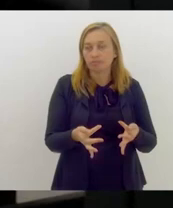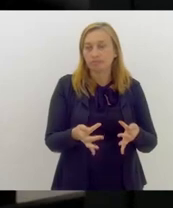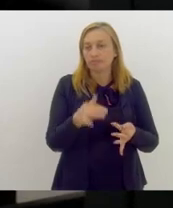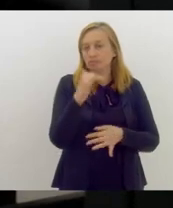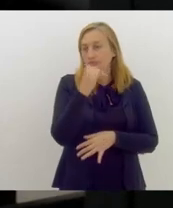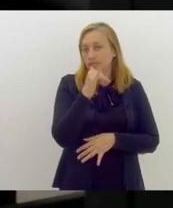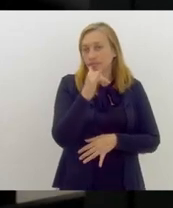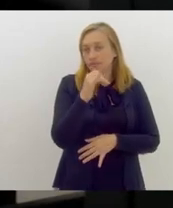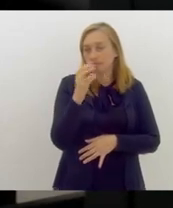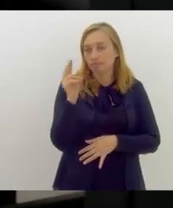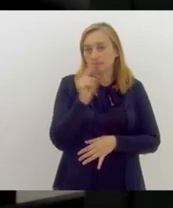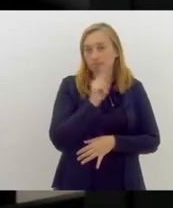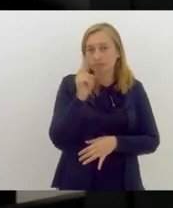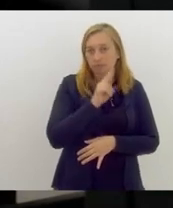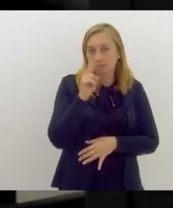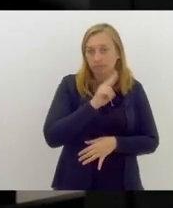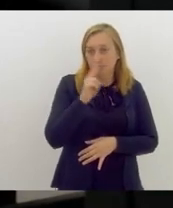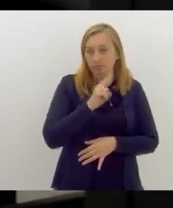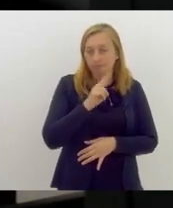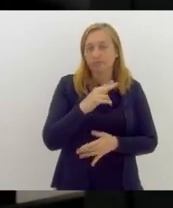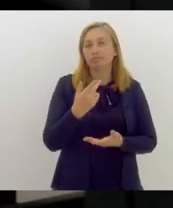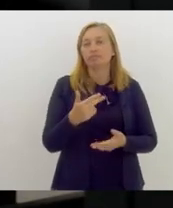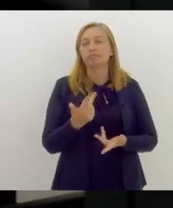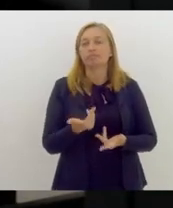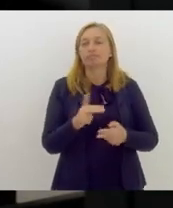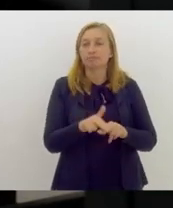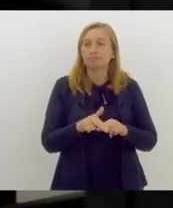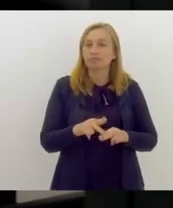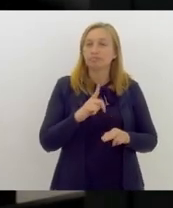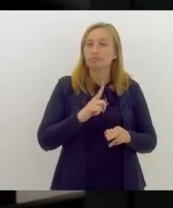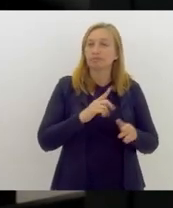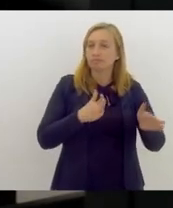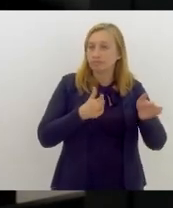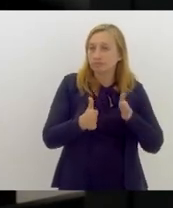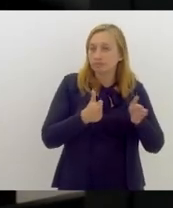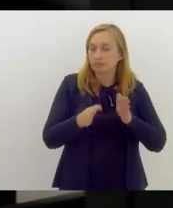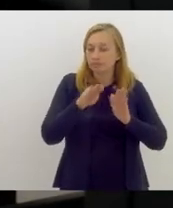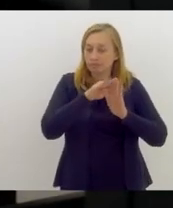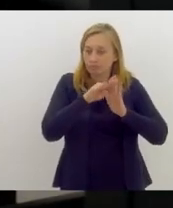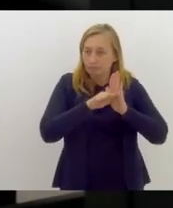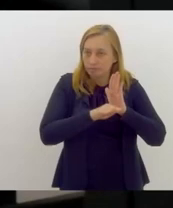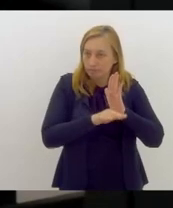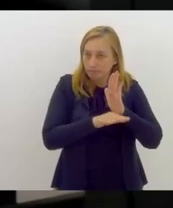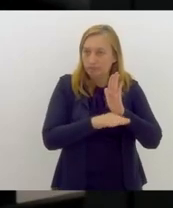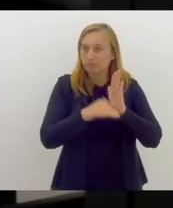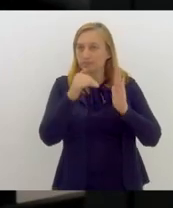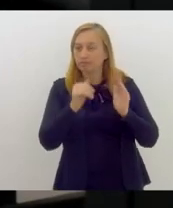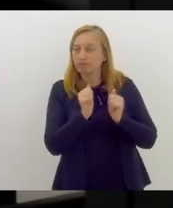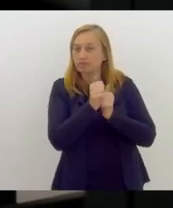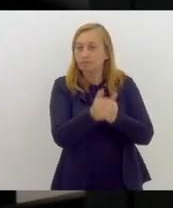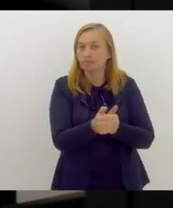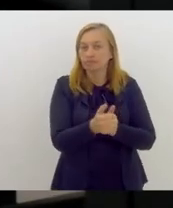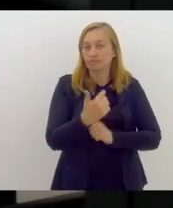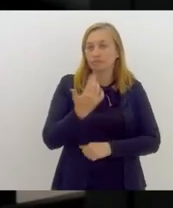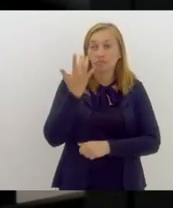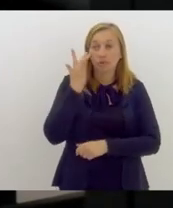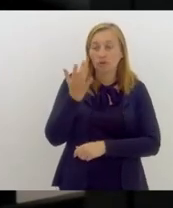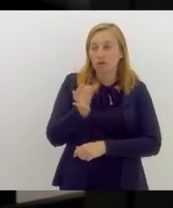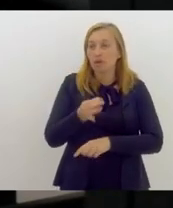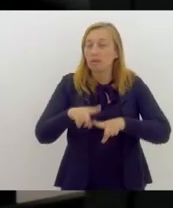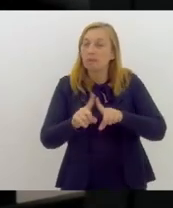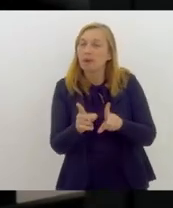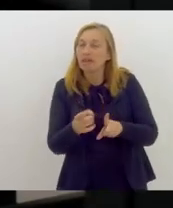e emergencial e por ser emergencial tem um cronograma C seguido e não que eu acho que justifique